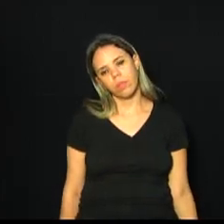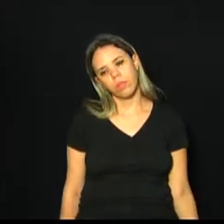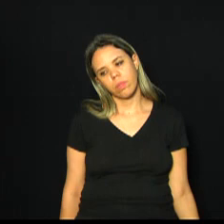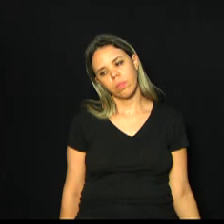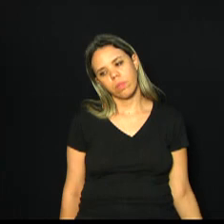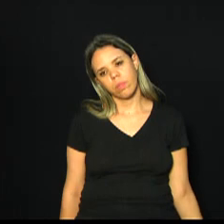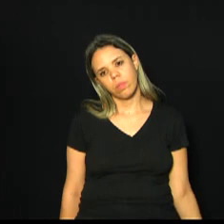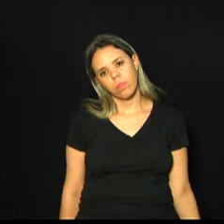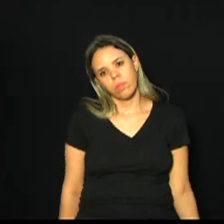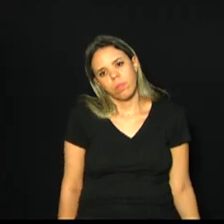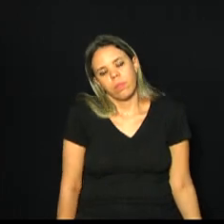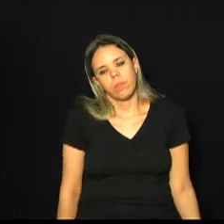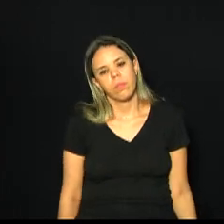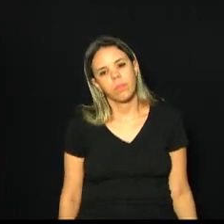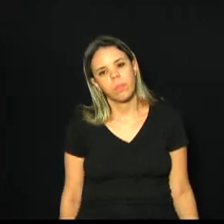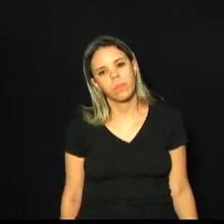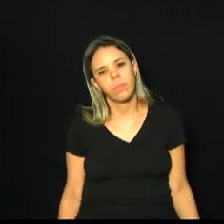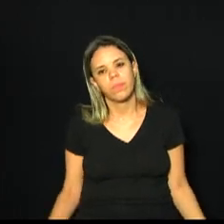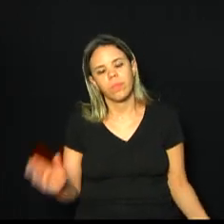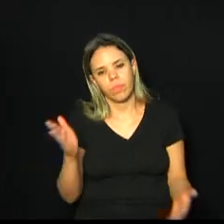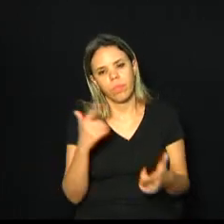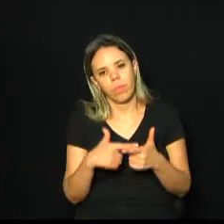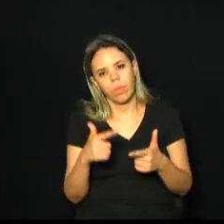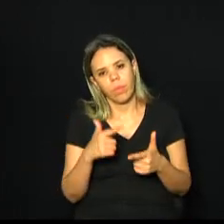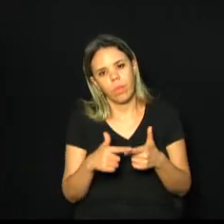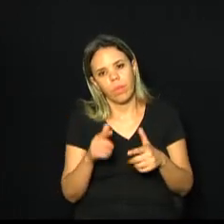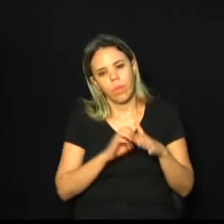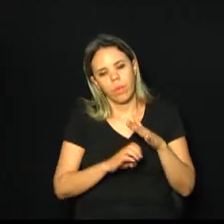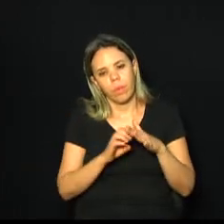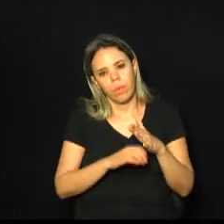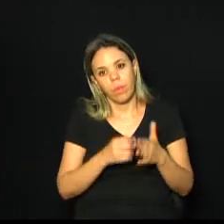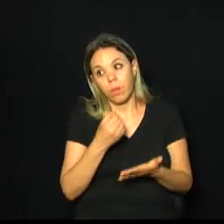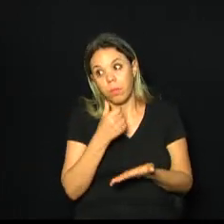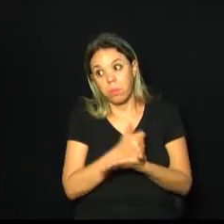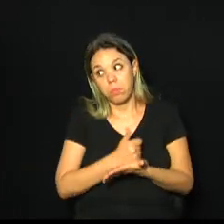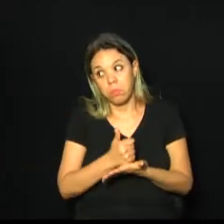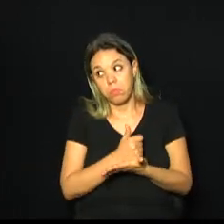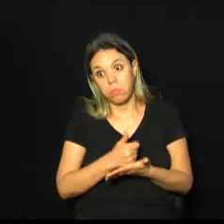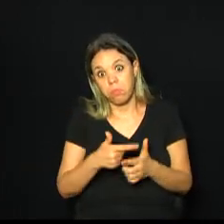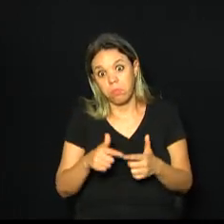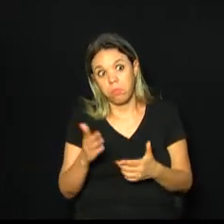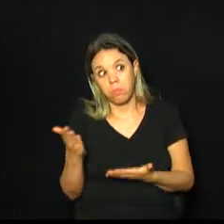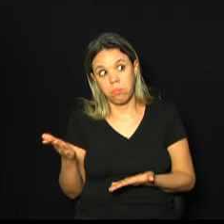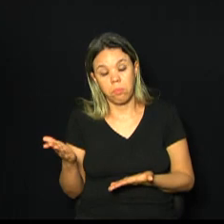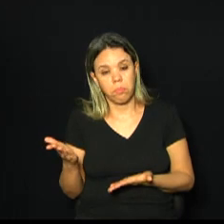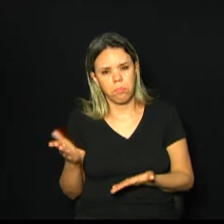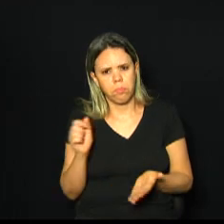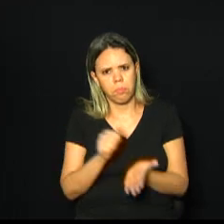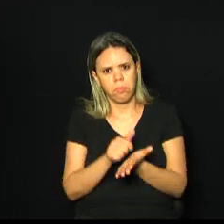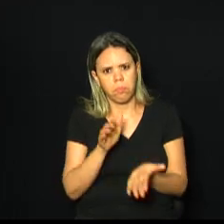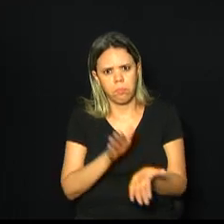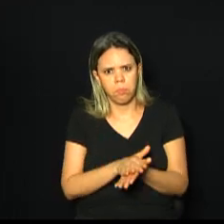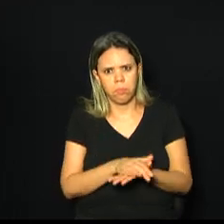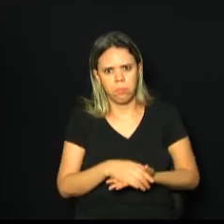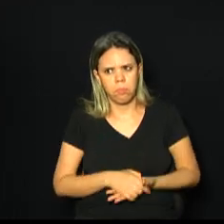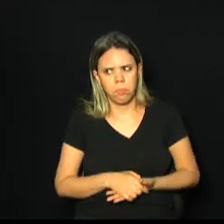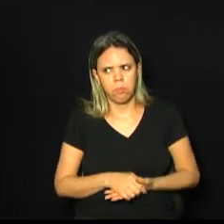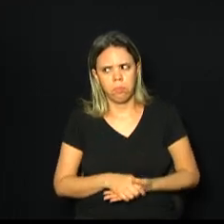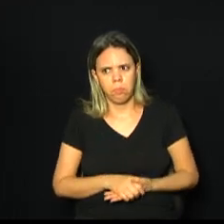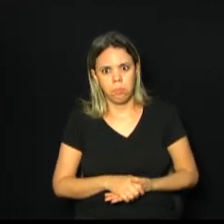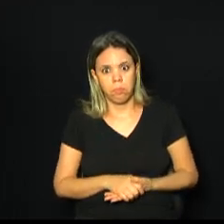a gente já teve problema com a Drogasil, né? A Drogasil já foi multada. Pode registrar essa